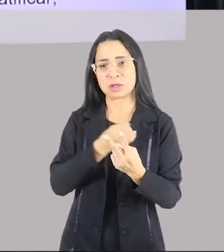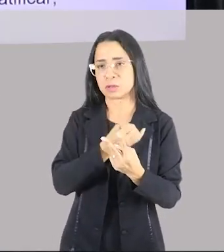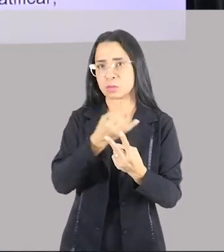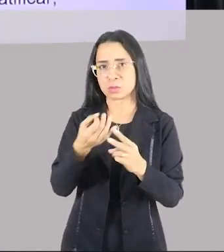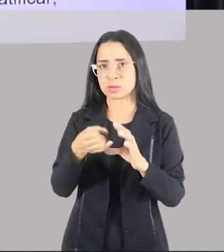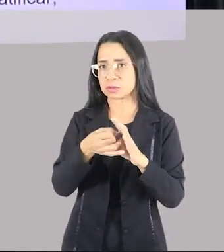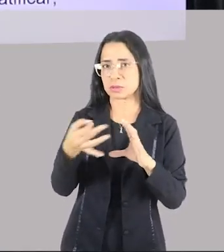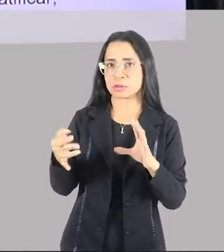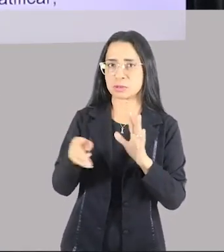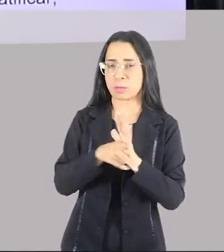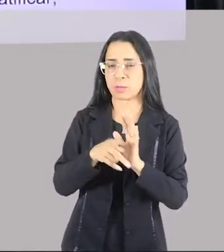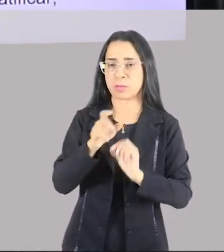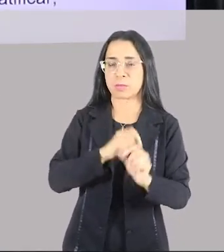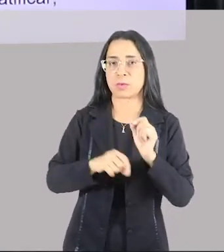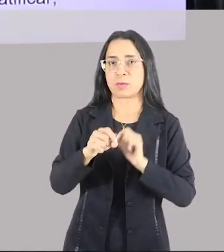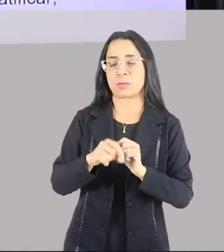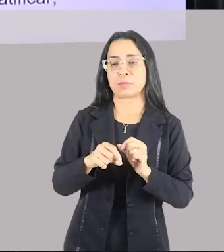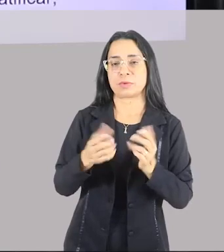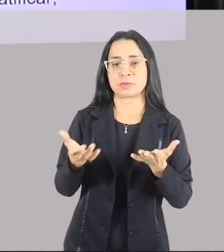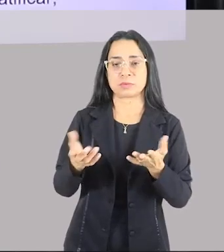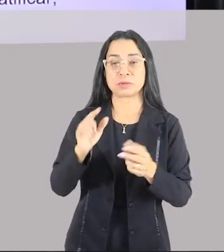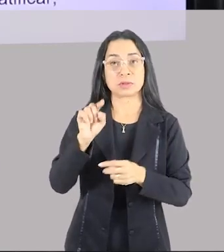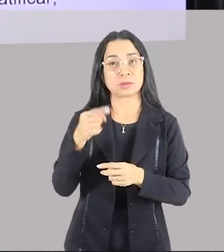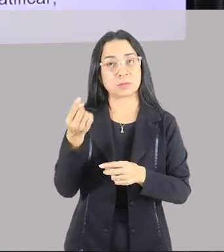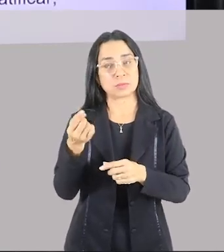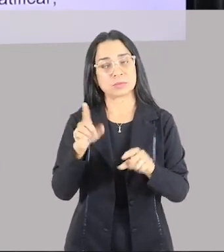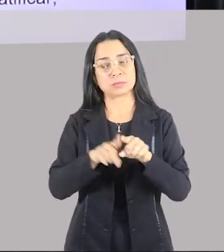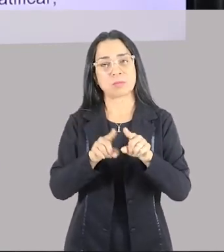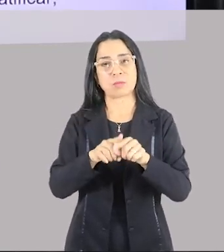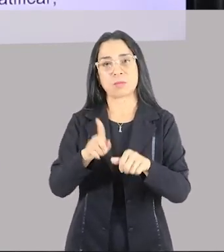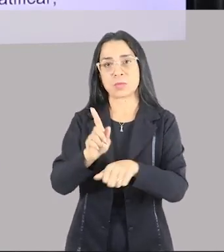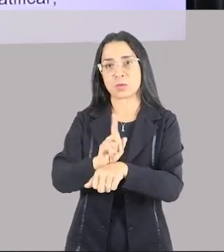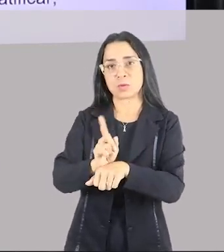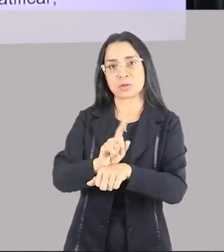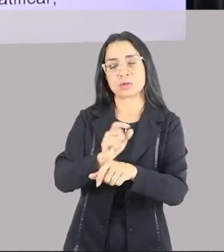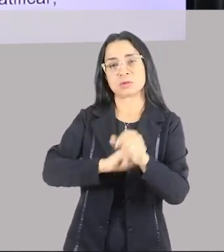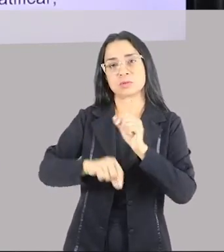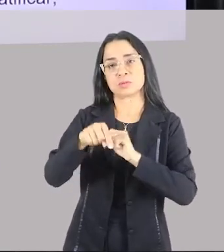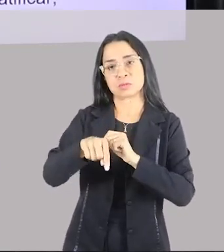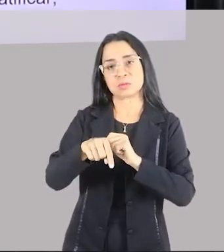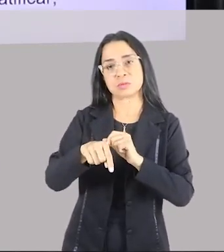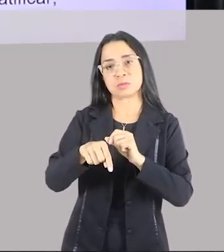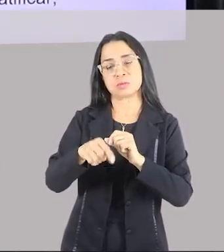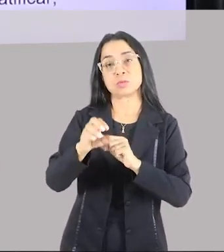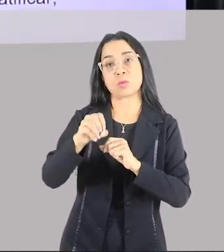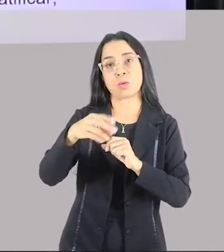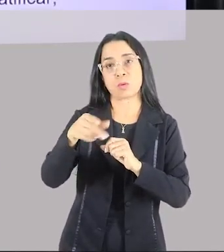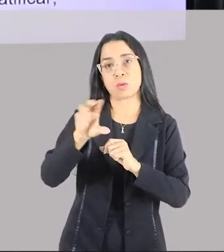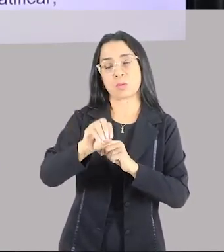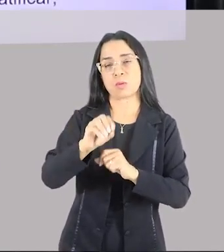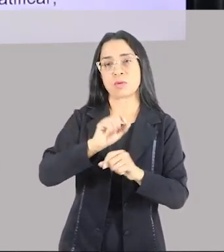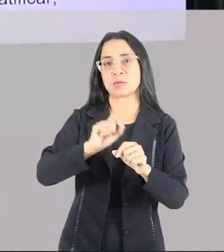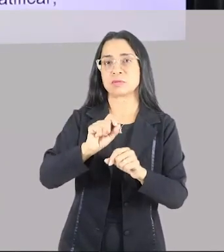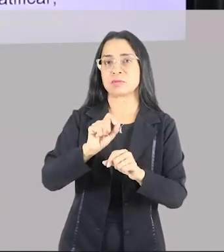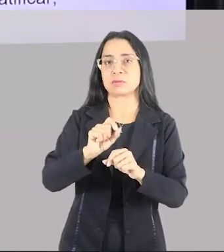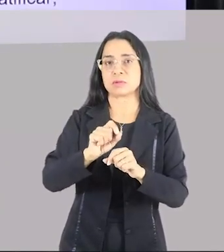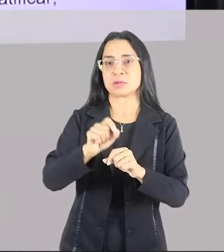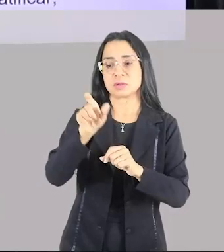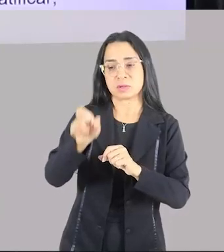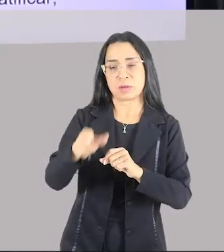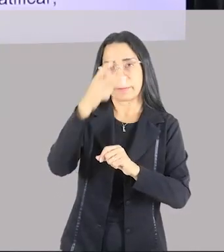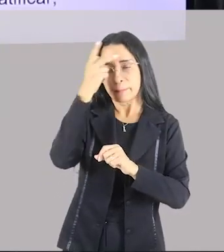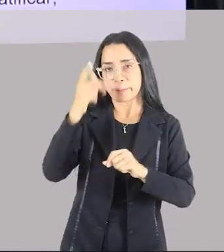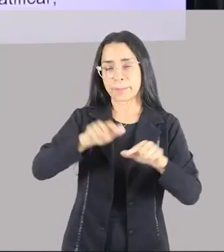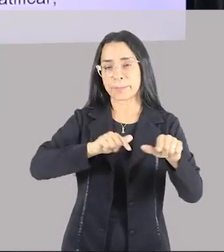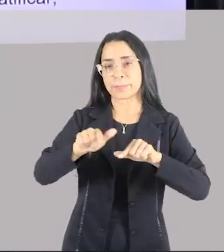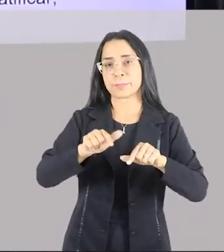ato. Junto a isso, também, o gestor do órgão a que esse servidor faz parte vai analisar os requisitos e vai editar